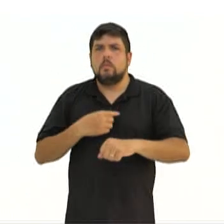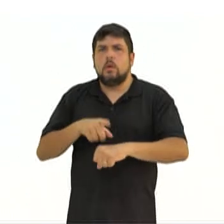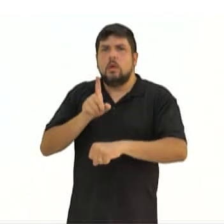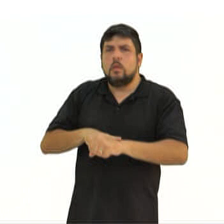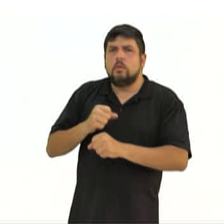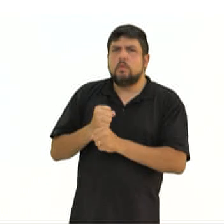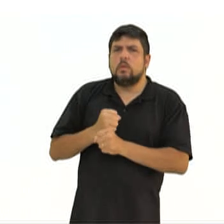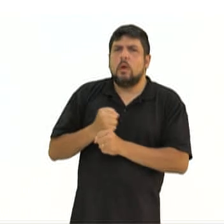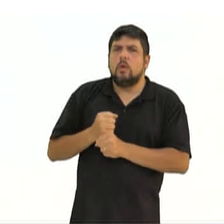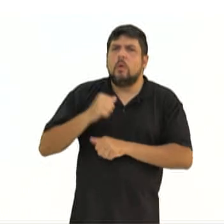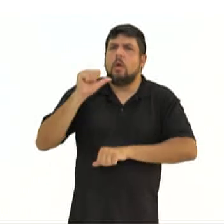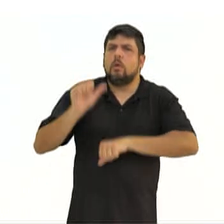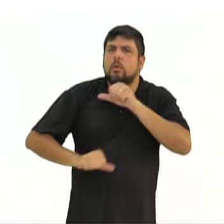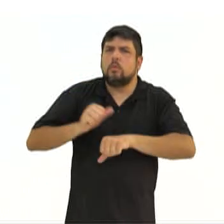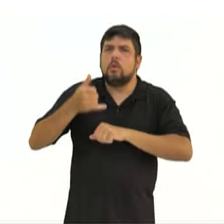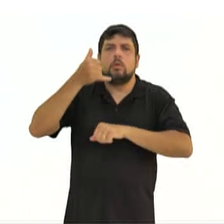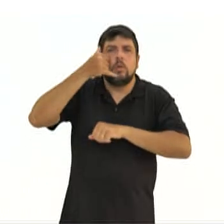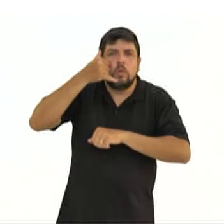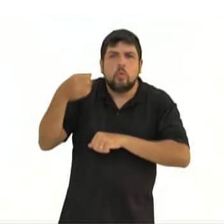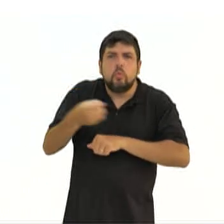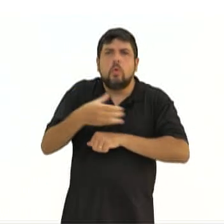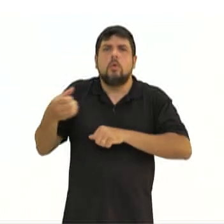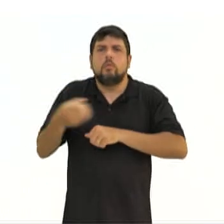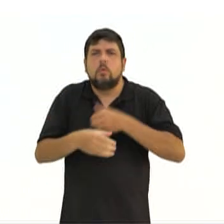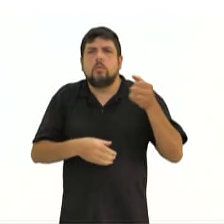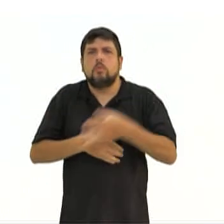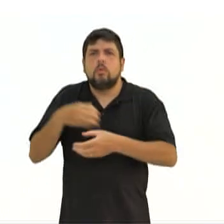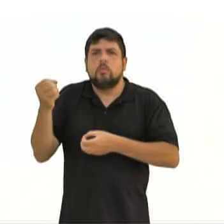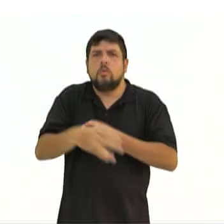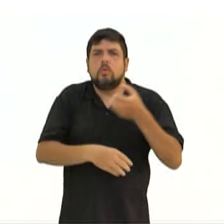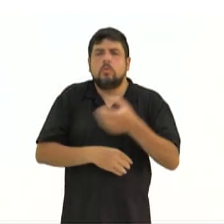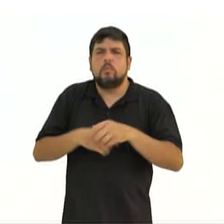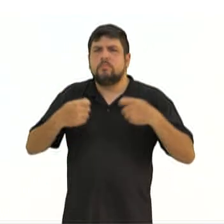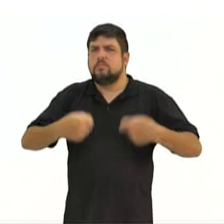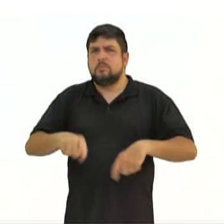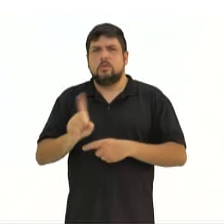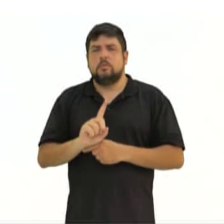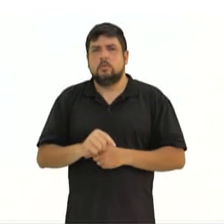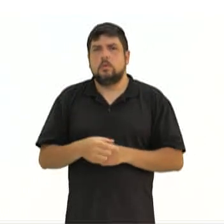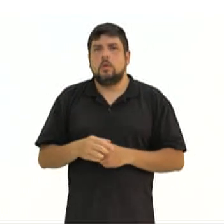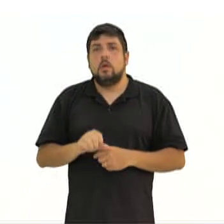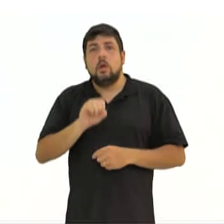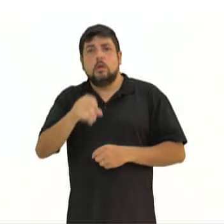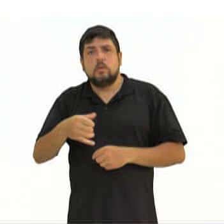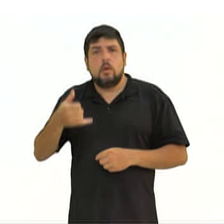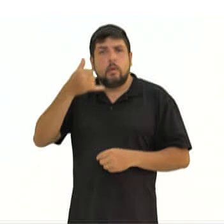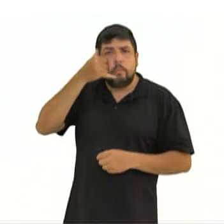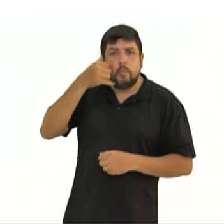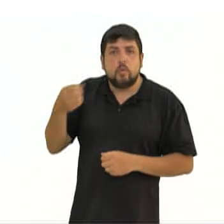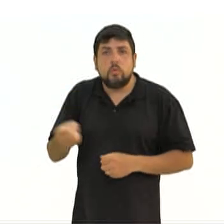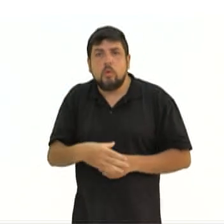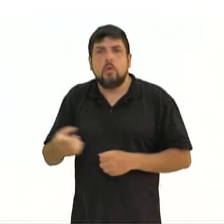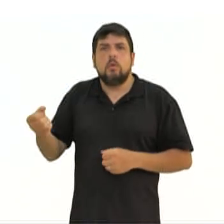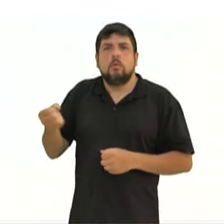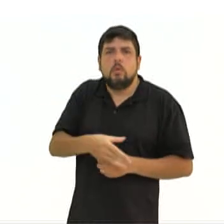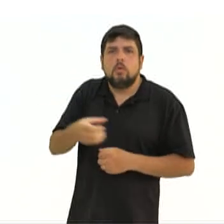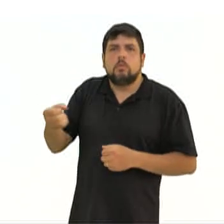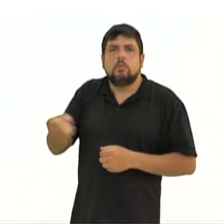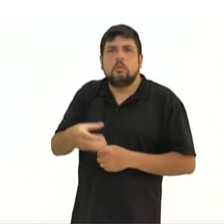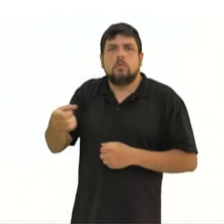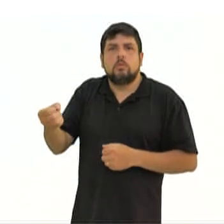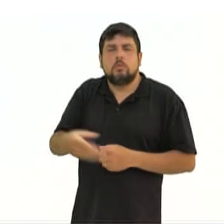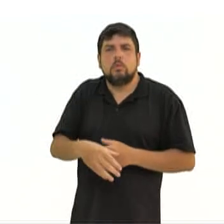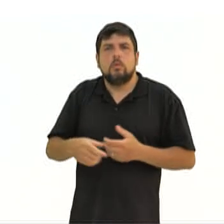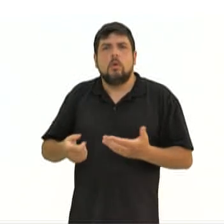todos os anos ou comprar um computador com a mesma frequência. Quanto mais eletrônicos adquirir, maior será a quantidade de lixo eletrônico. Por